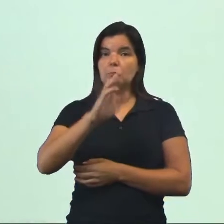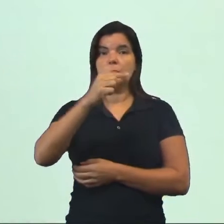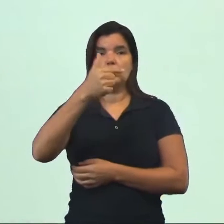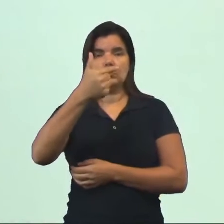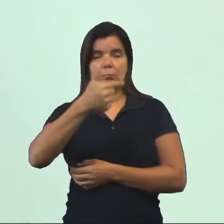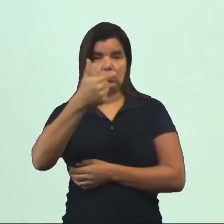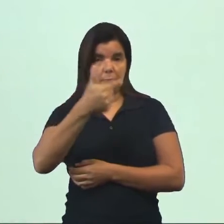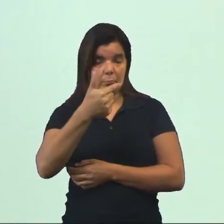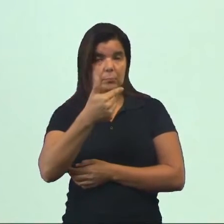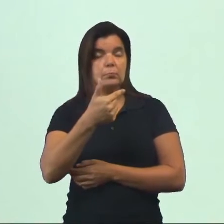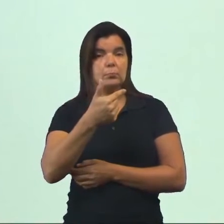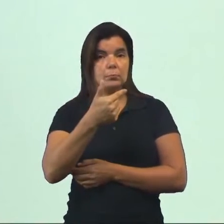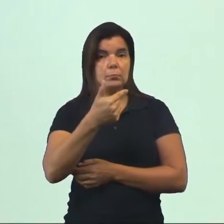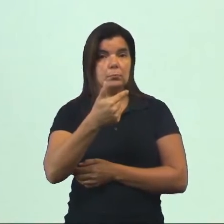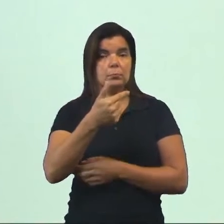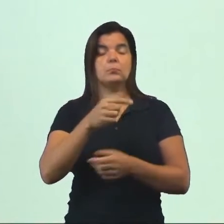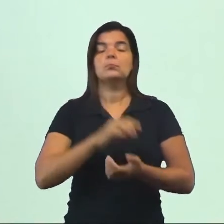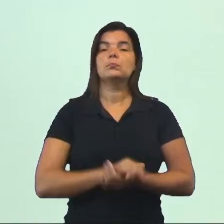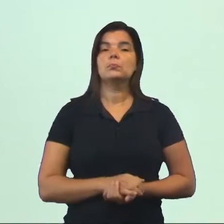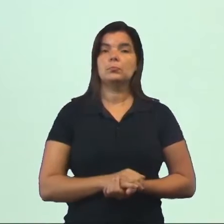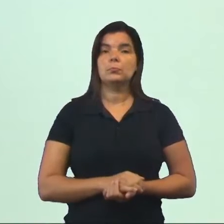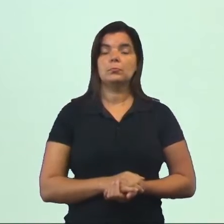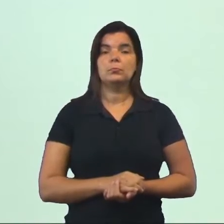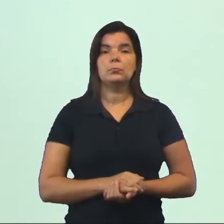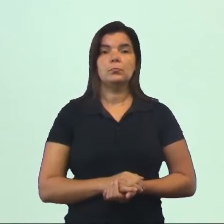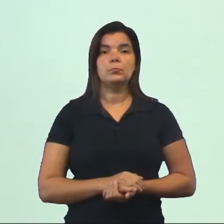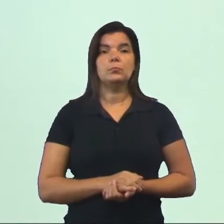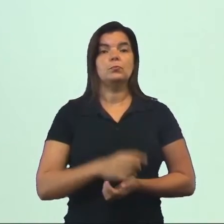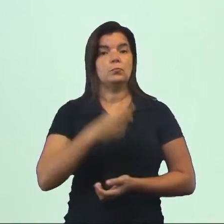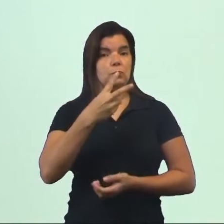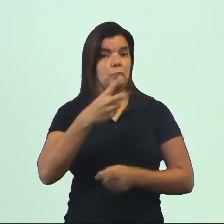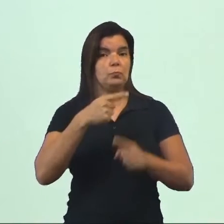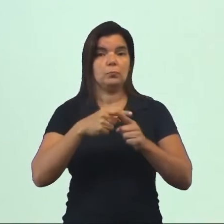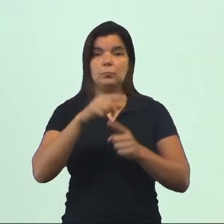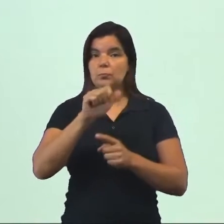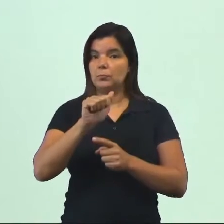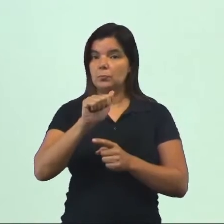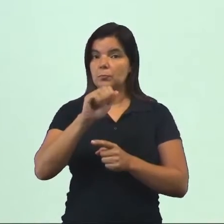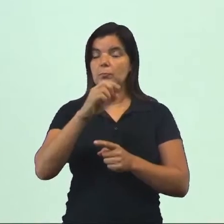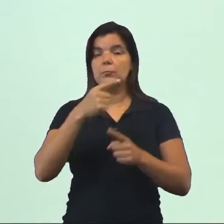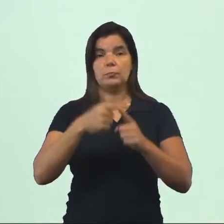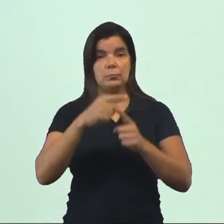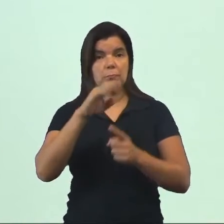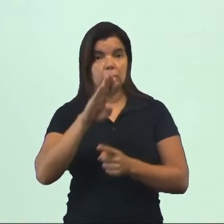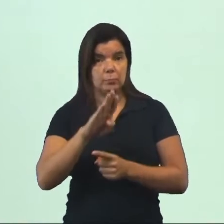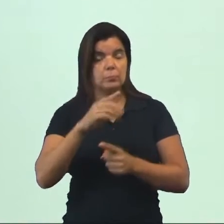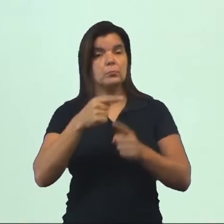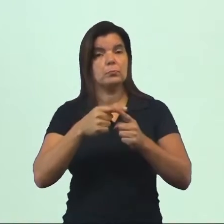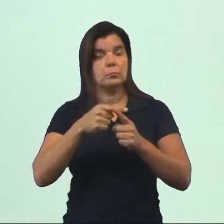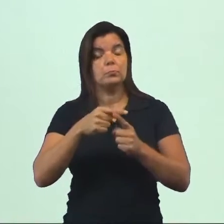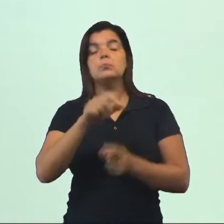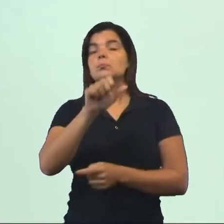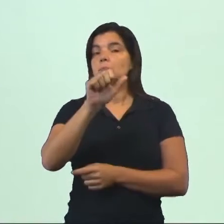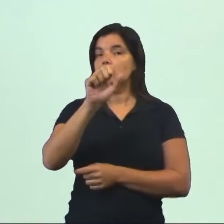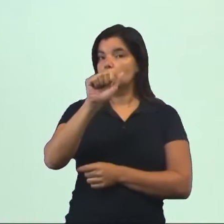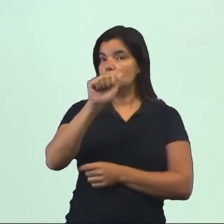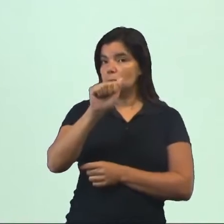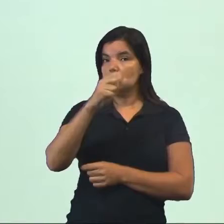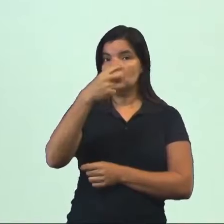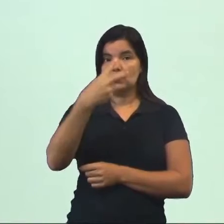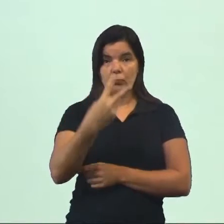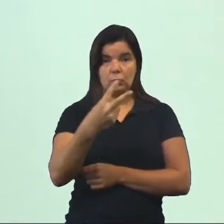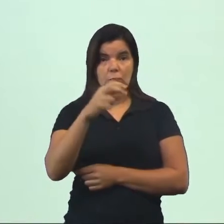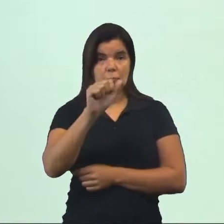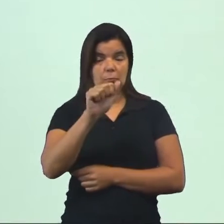tá? Nesse caso, a gente pode falar direto. Em vez de falar 2 vezes A vezes B, eu posso falar